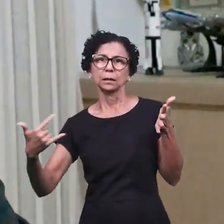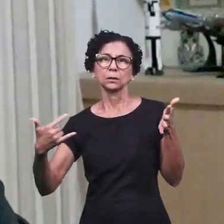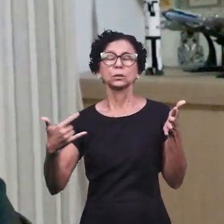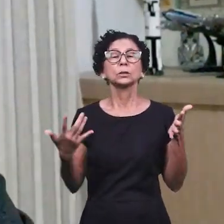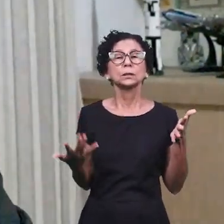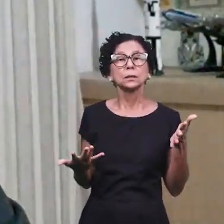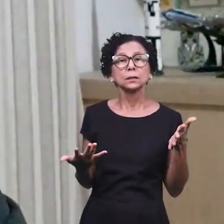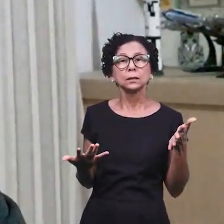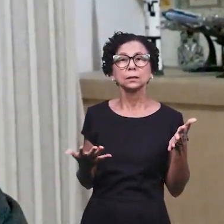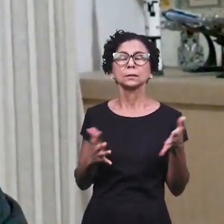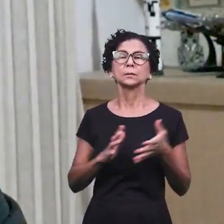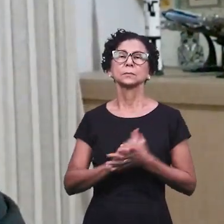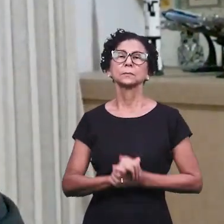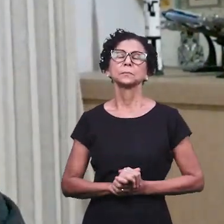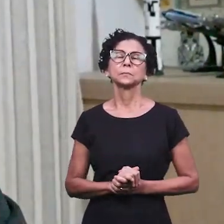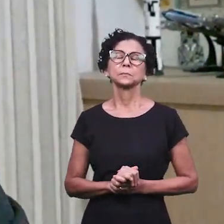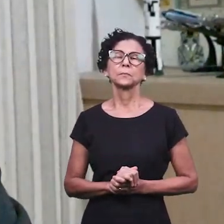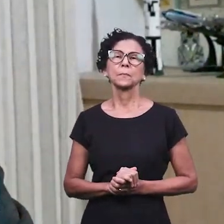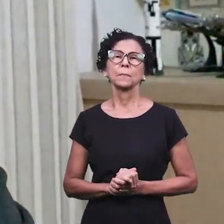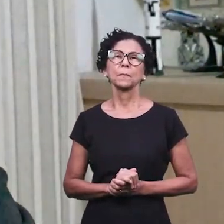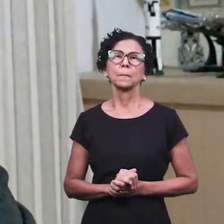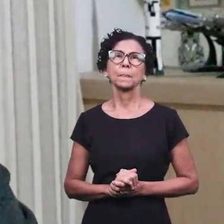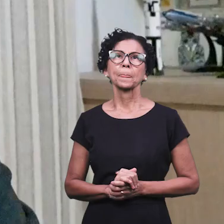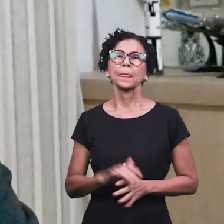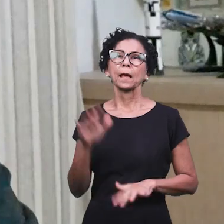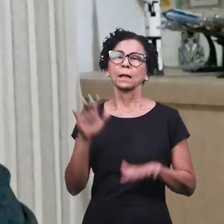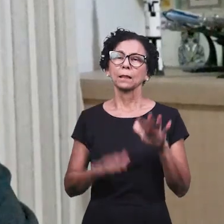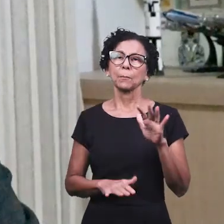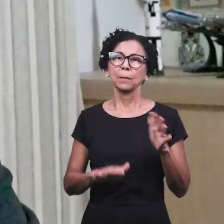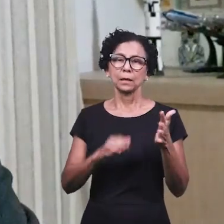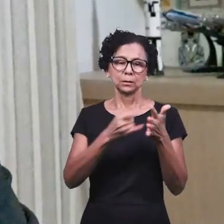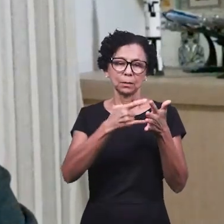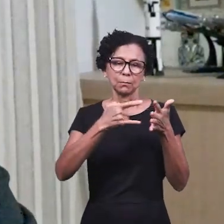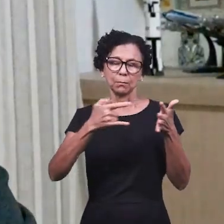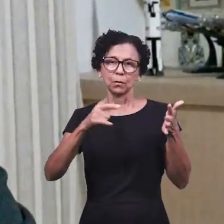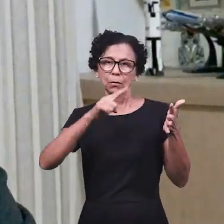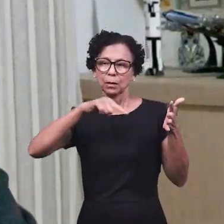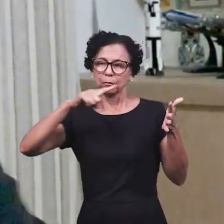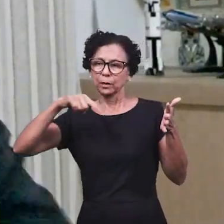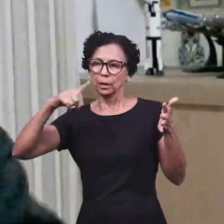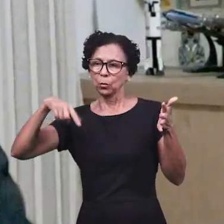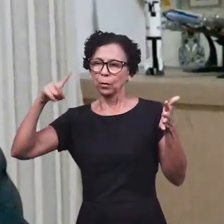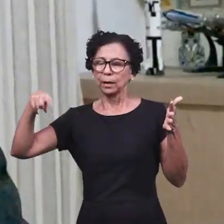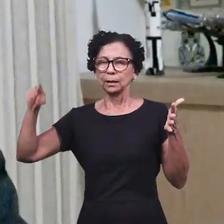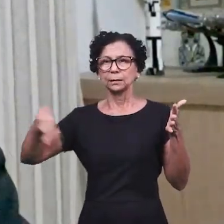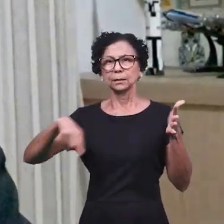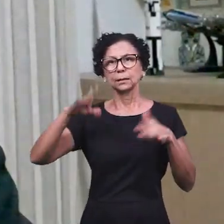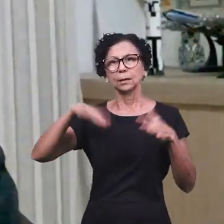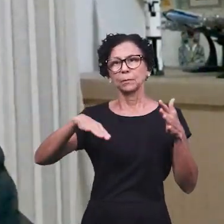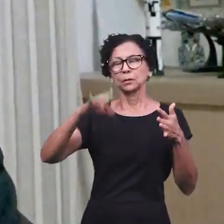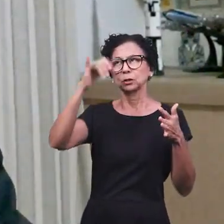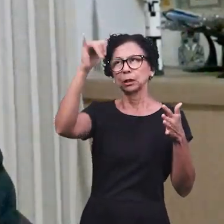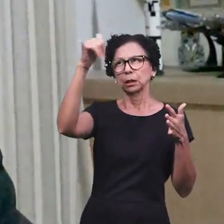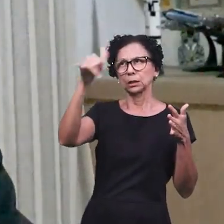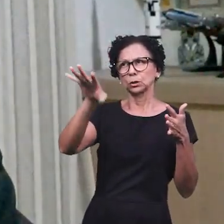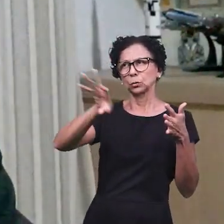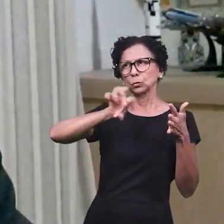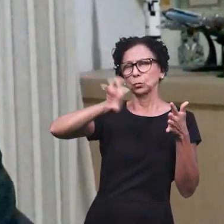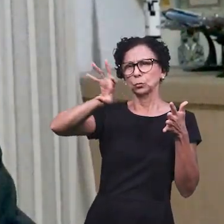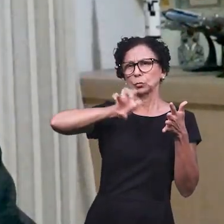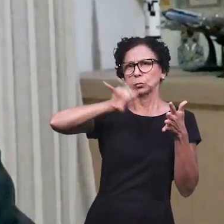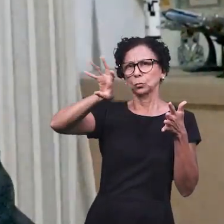eletromagnética. E toda luz tem uma frequência. E a frequência, no caso do fóton, depende da sua